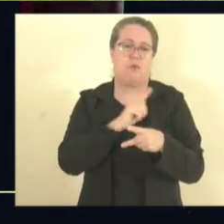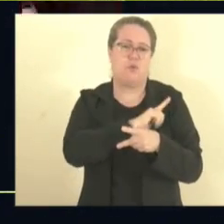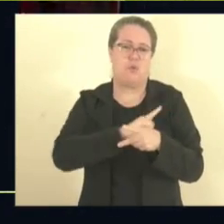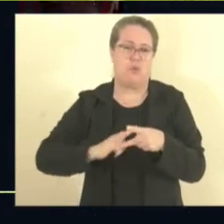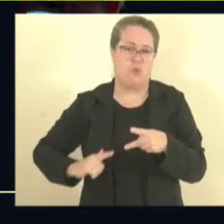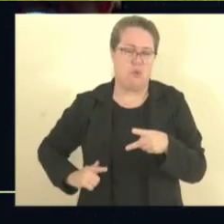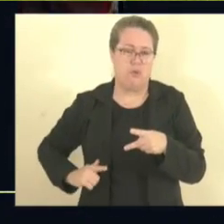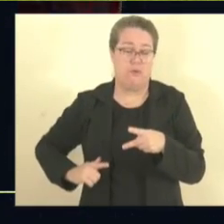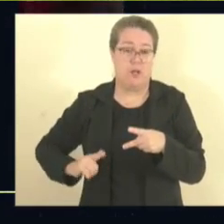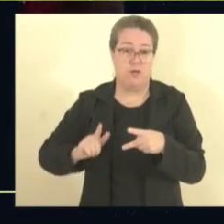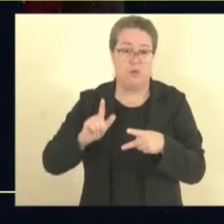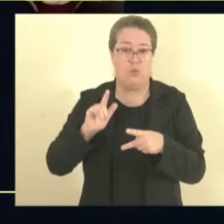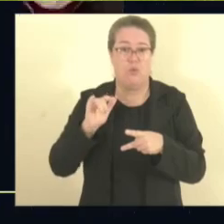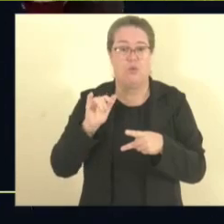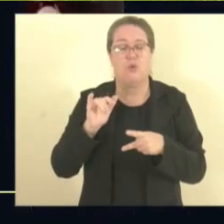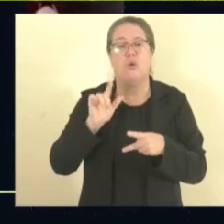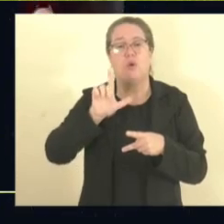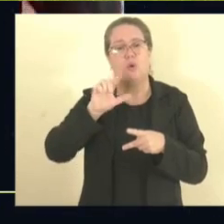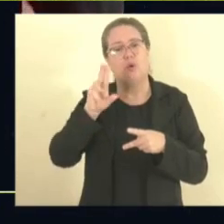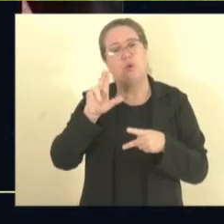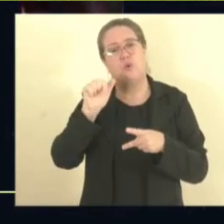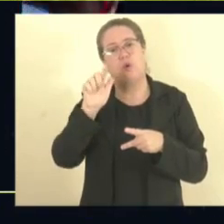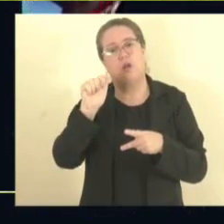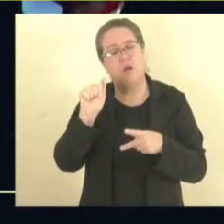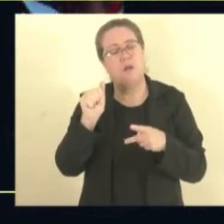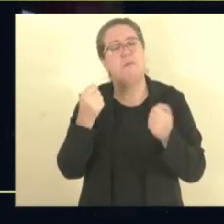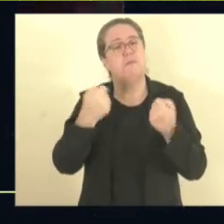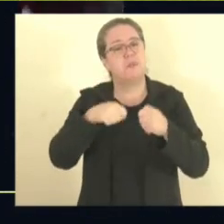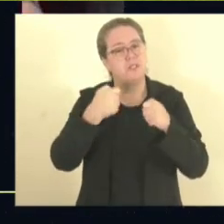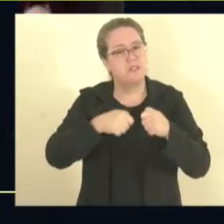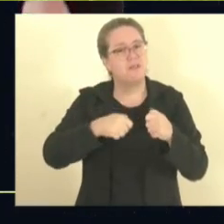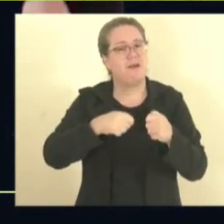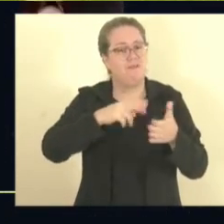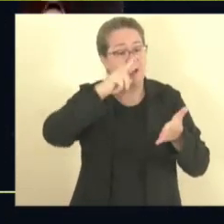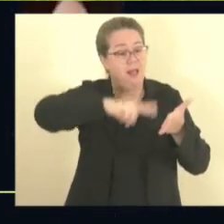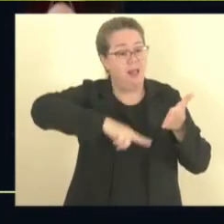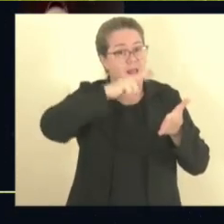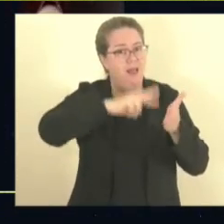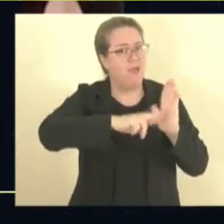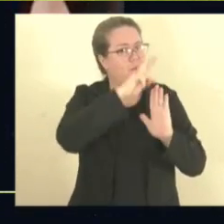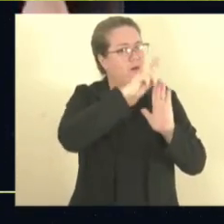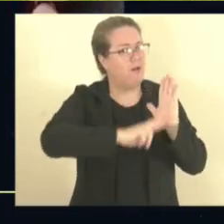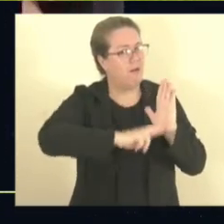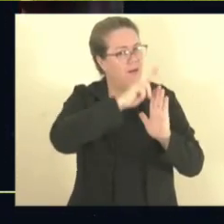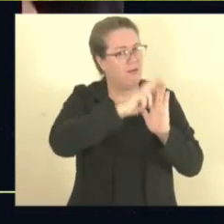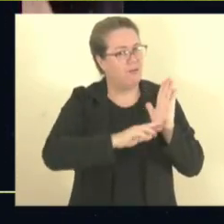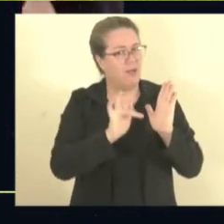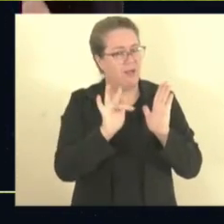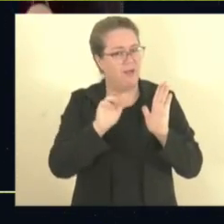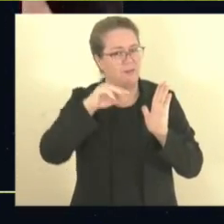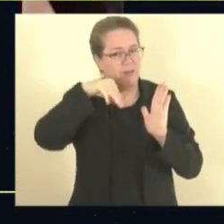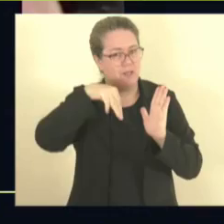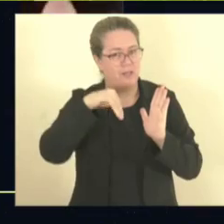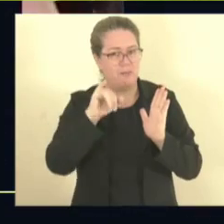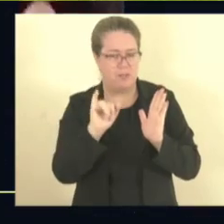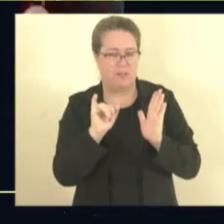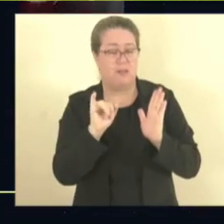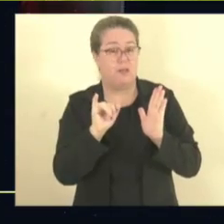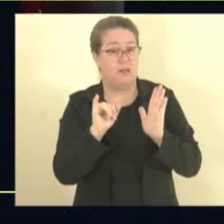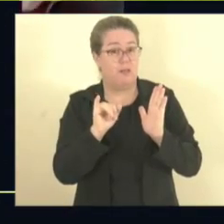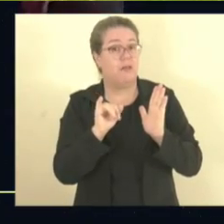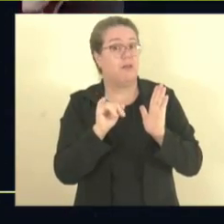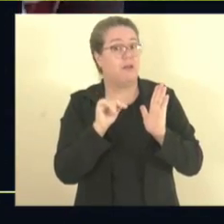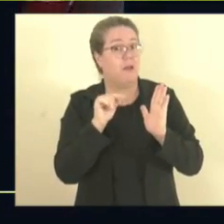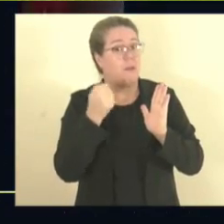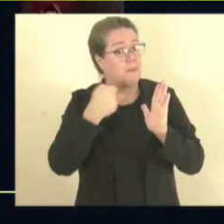do presidente Lula, deveriam ler o relatório do FMI. A gente sempre que falar precisa citar